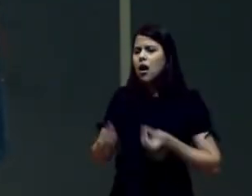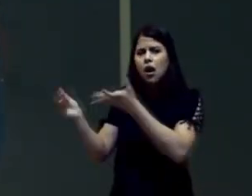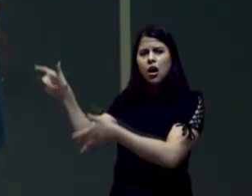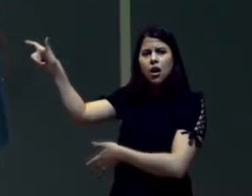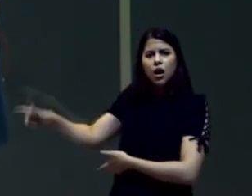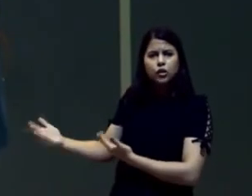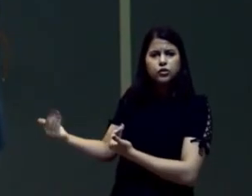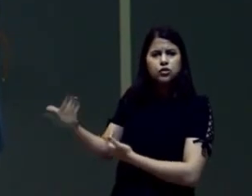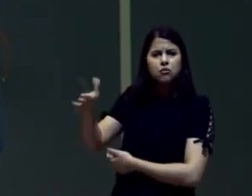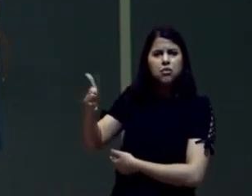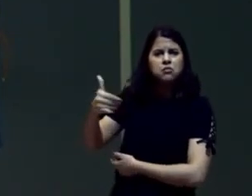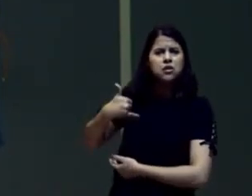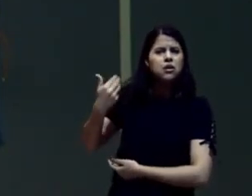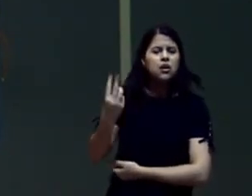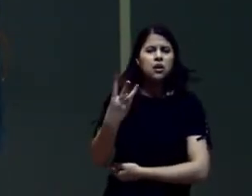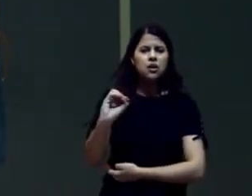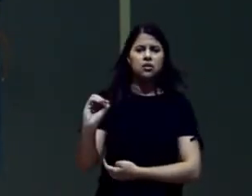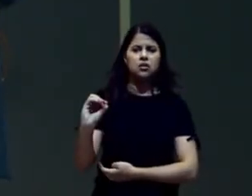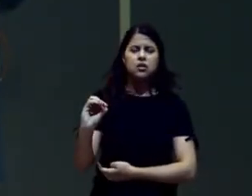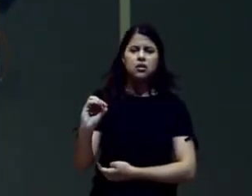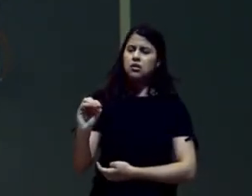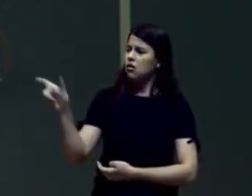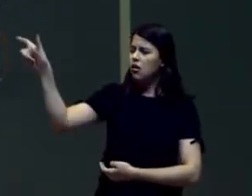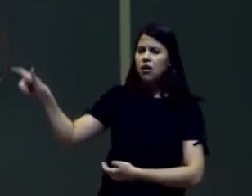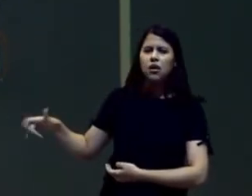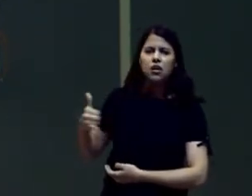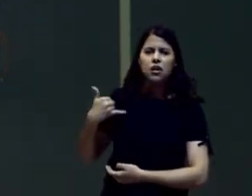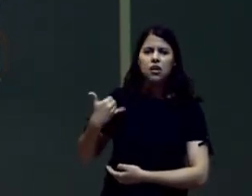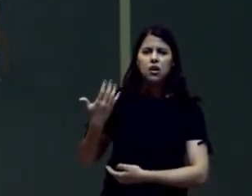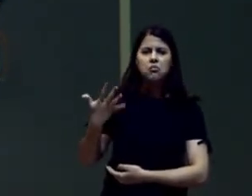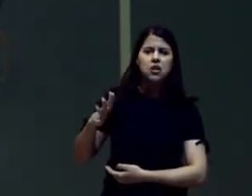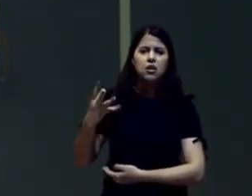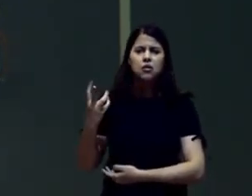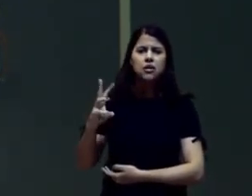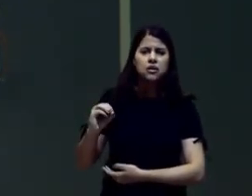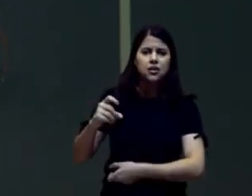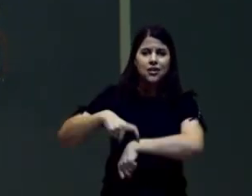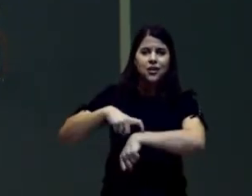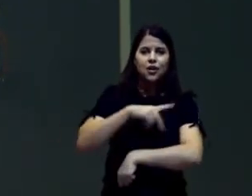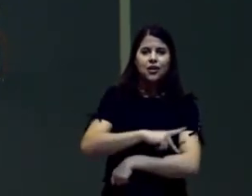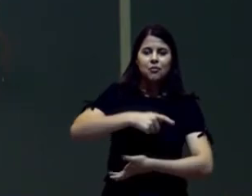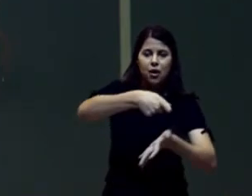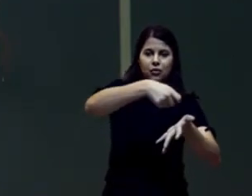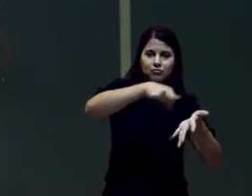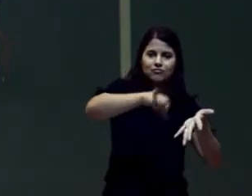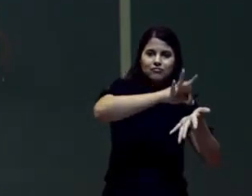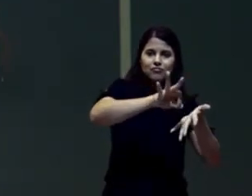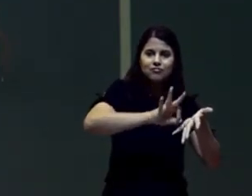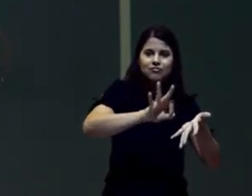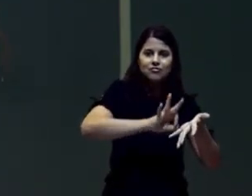30 anos. Timóteo tem aproximadamente 30 anos quando a carta é escrita. Nós estamos aqui no